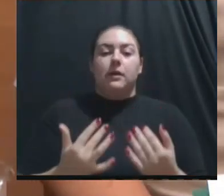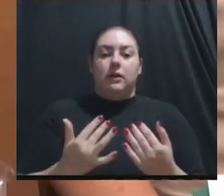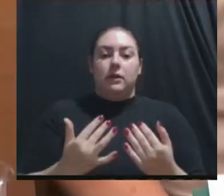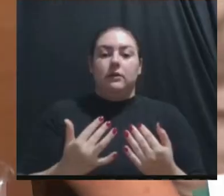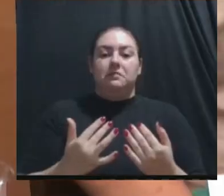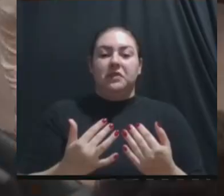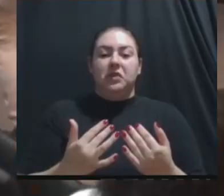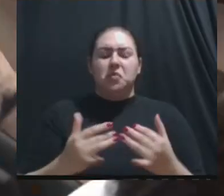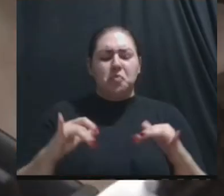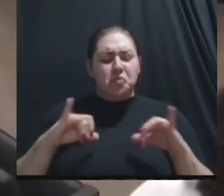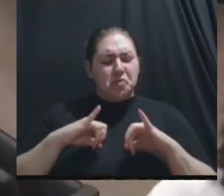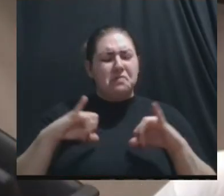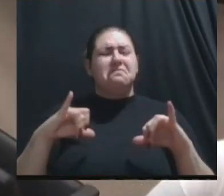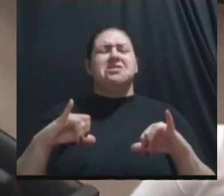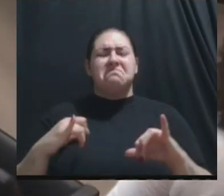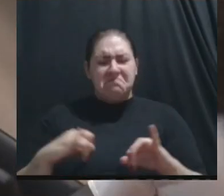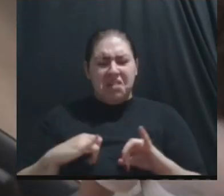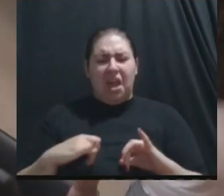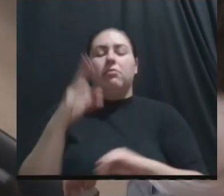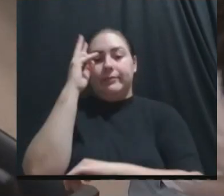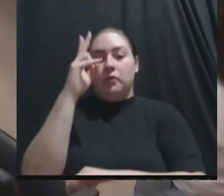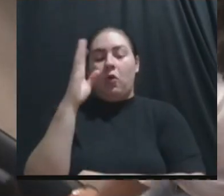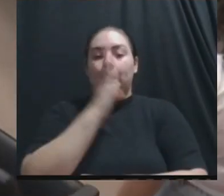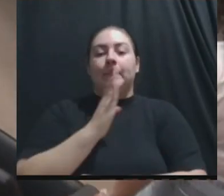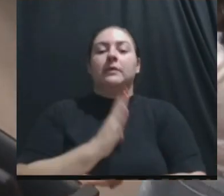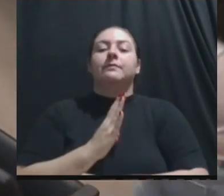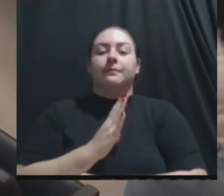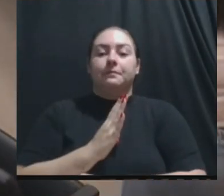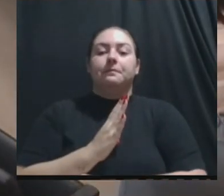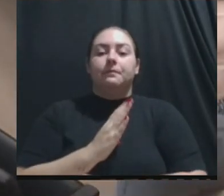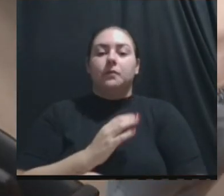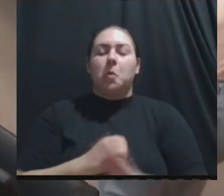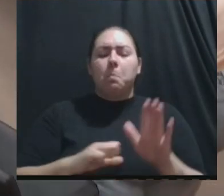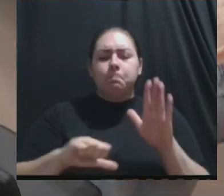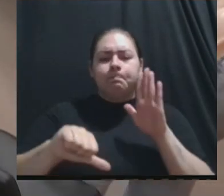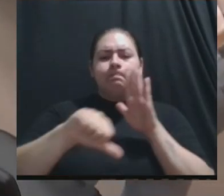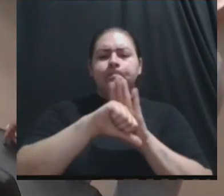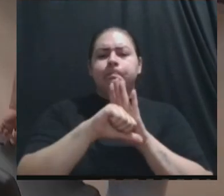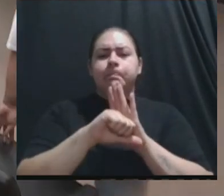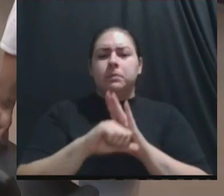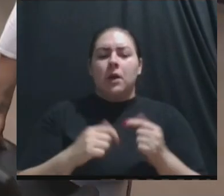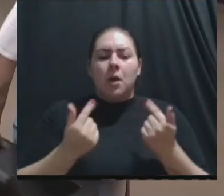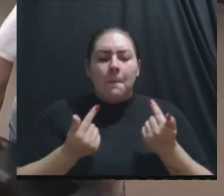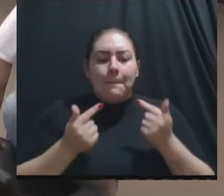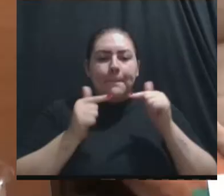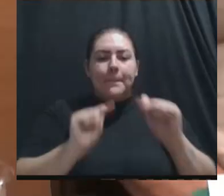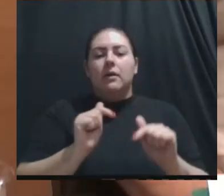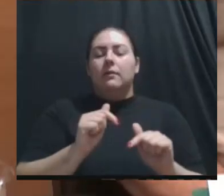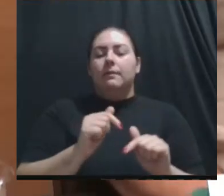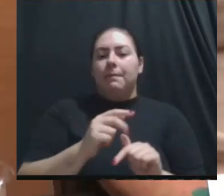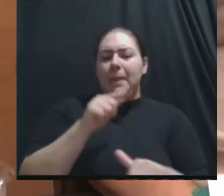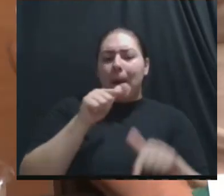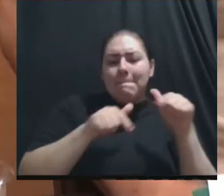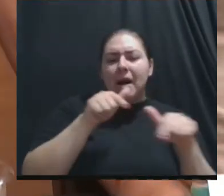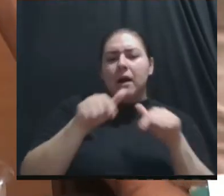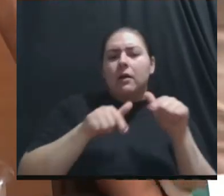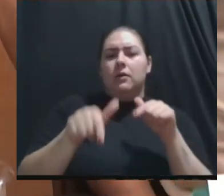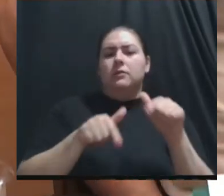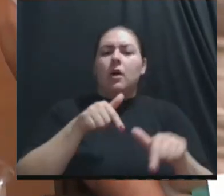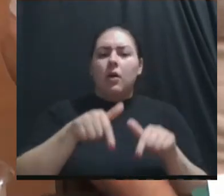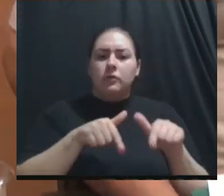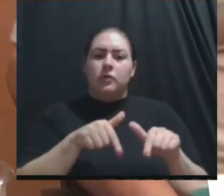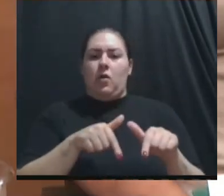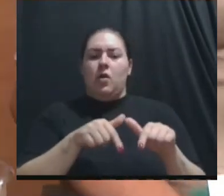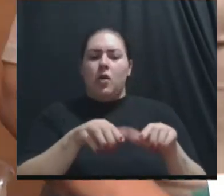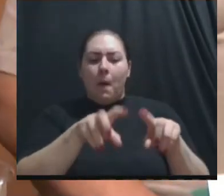do Brasil. Um crime cometido contra trabalhadores rurais que lutavam por algo básico: o direito